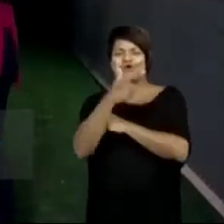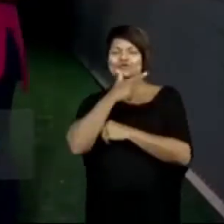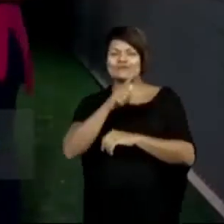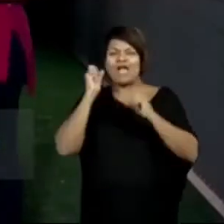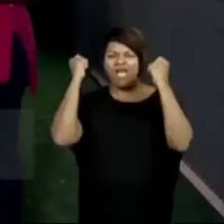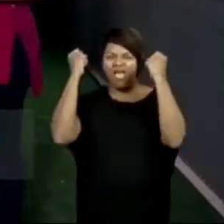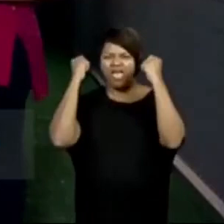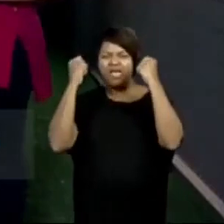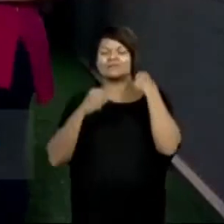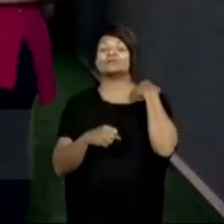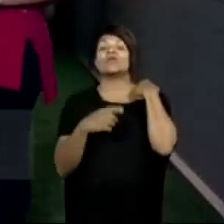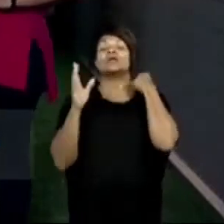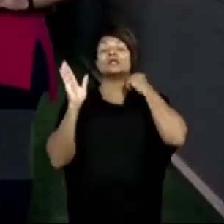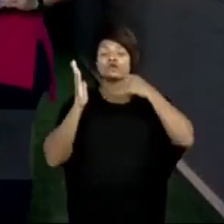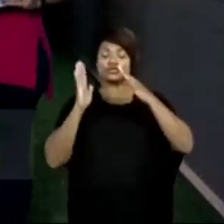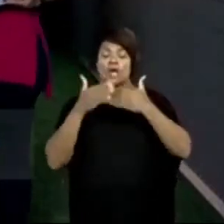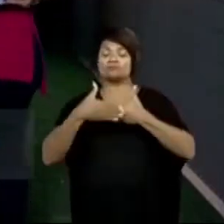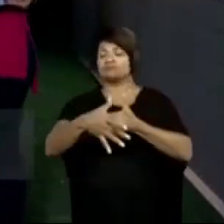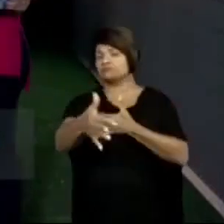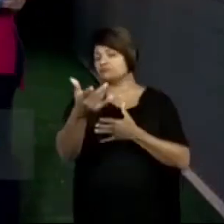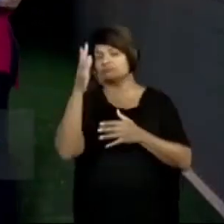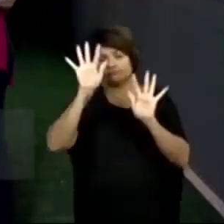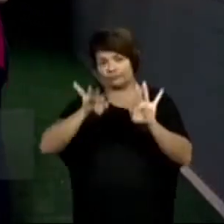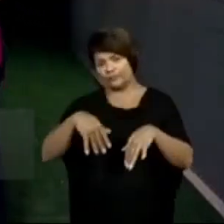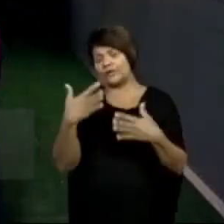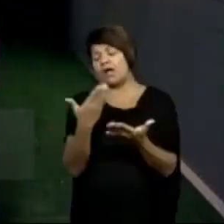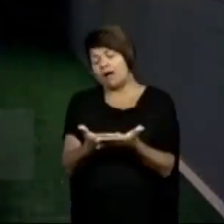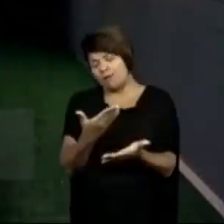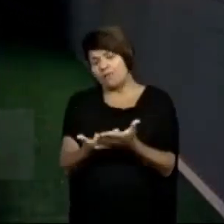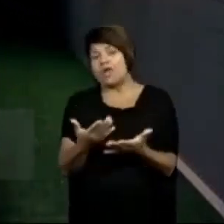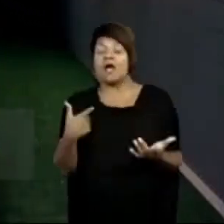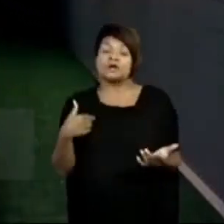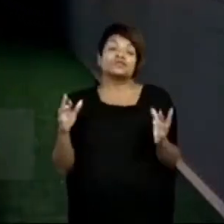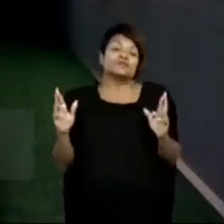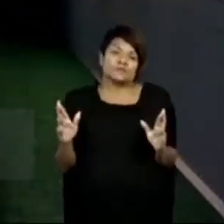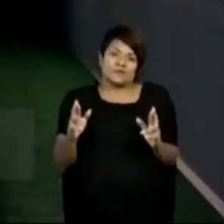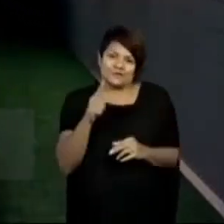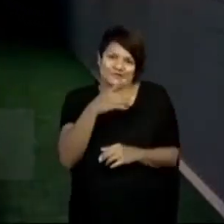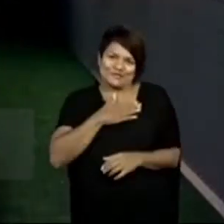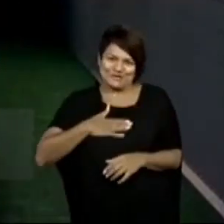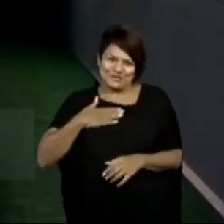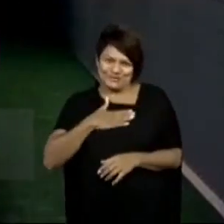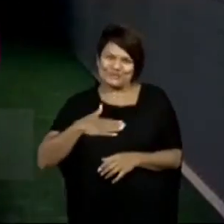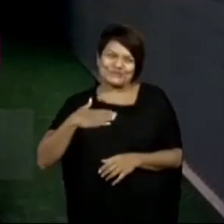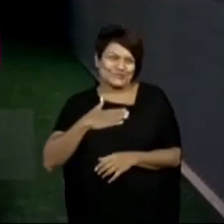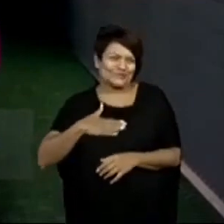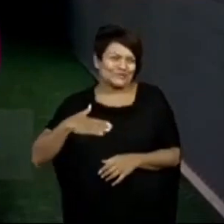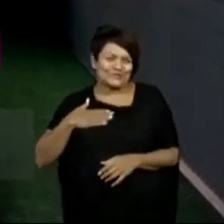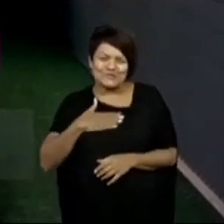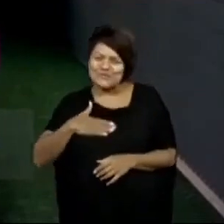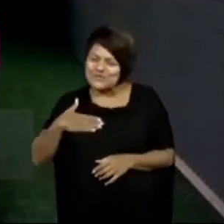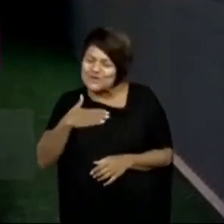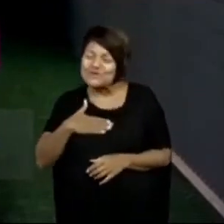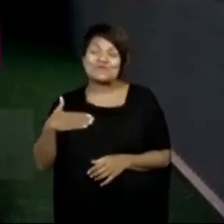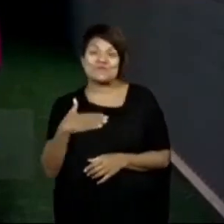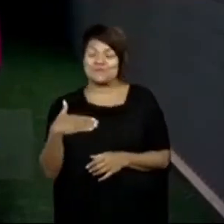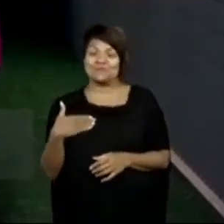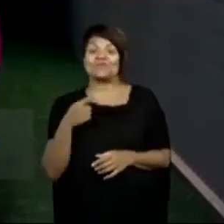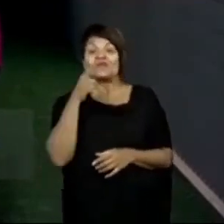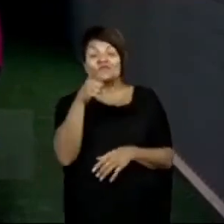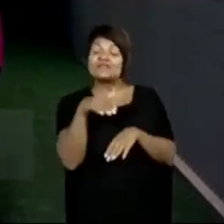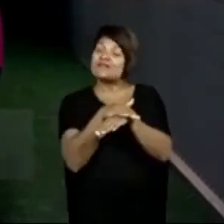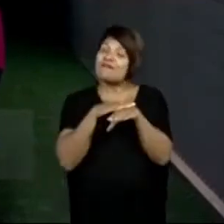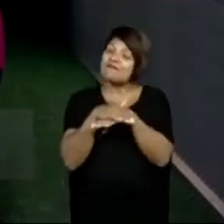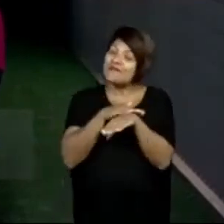E então tá chegando ao fim nossa aula, né? Tá chegando ao fim. Nós esperamos que vocês tenham gostado muito. Conversem com